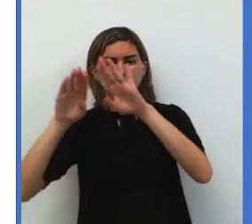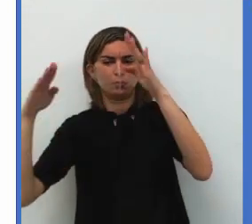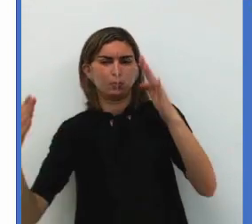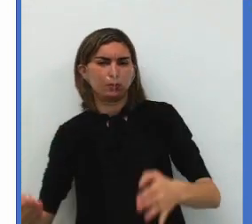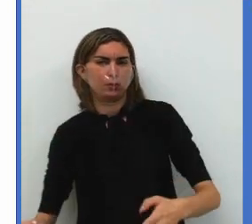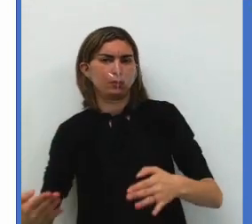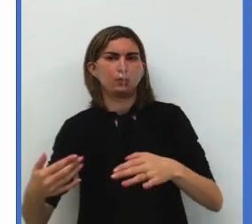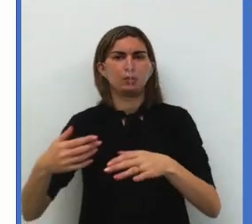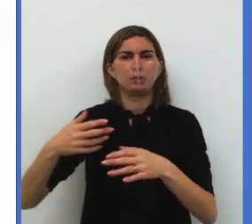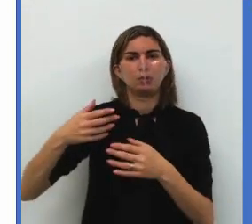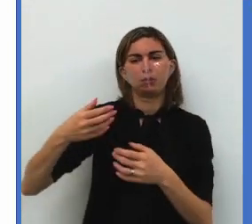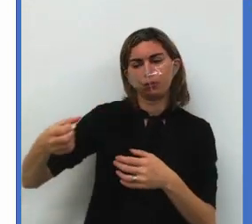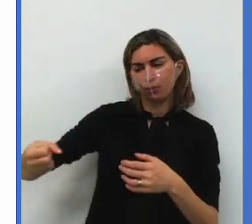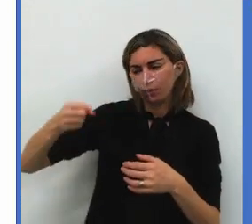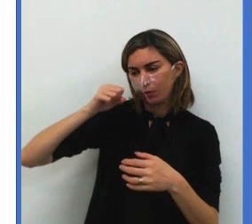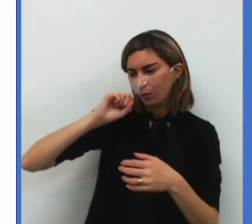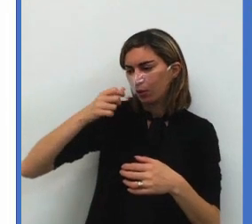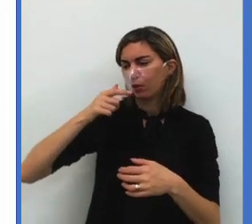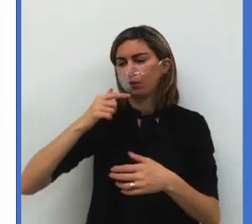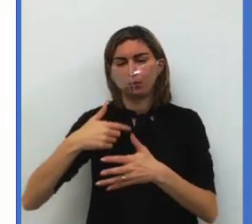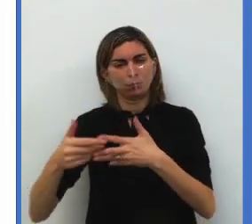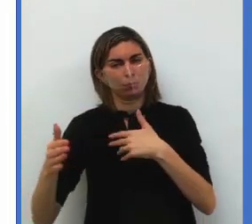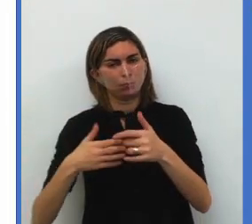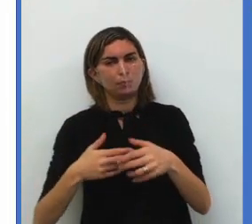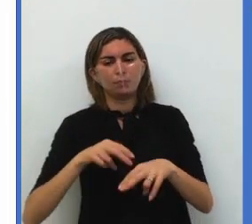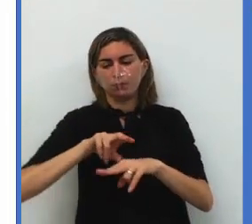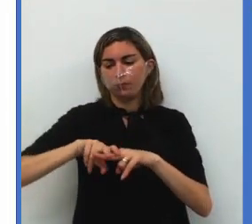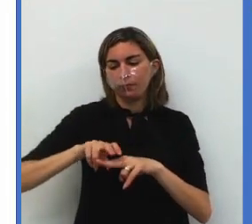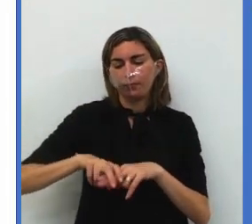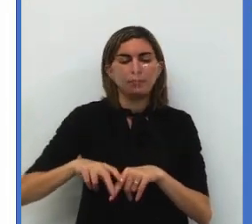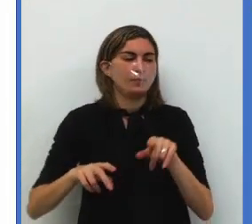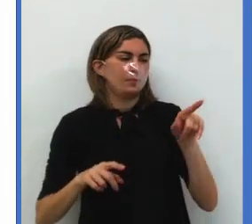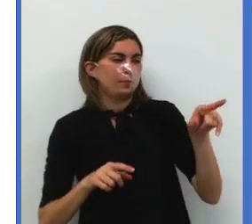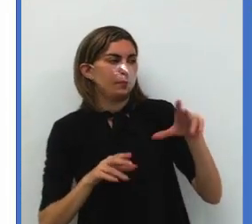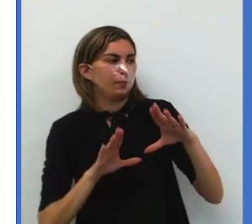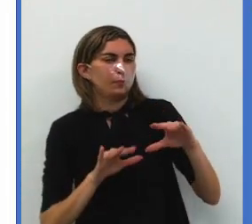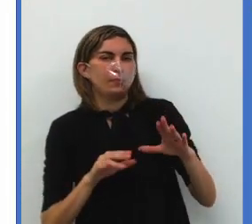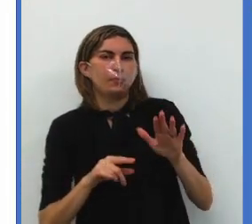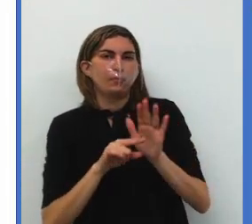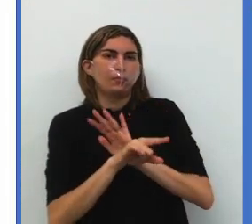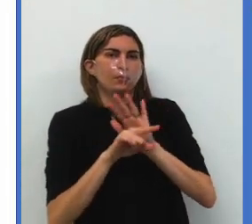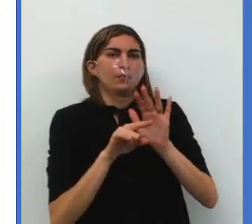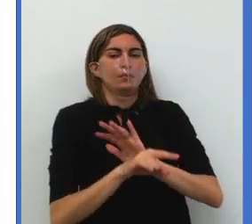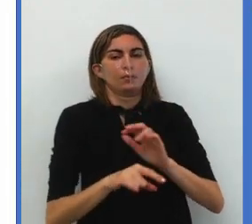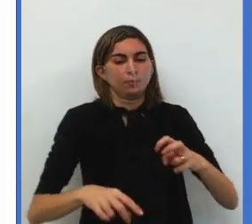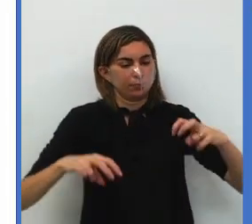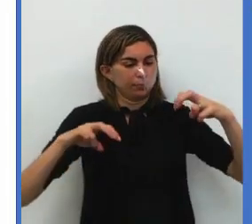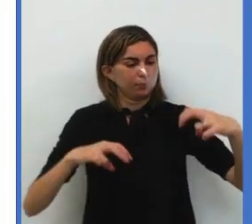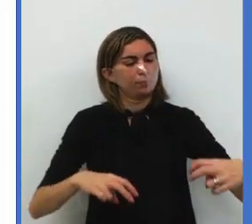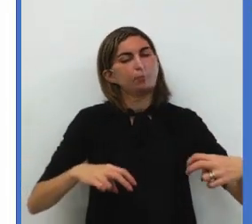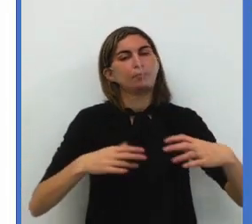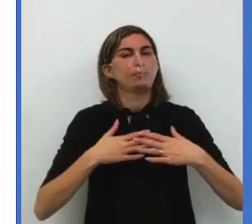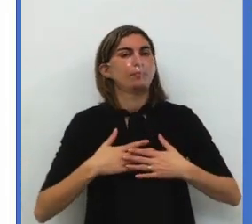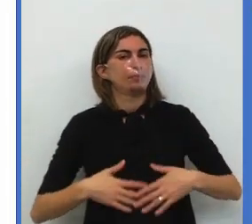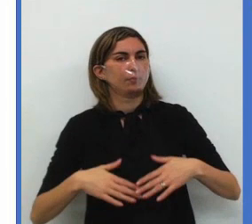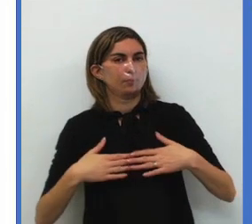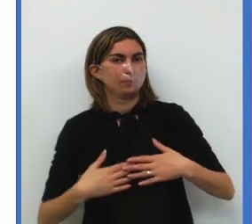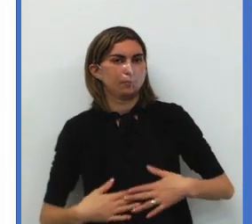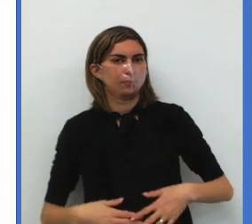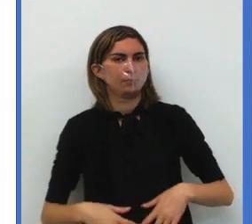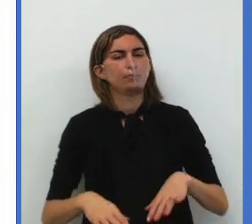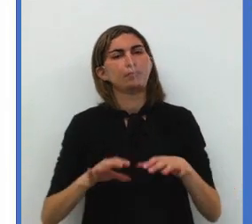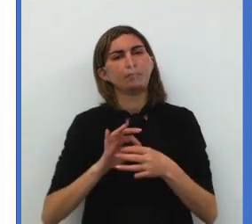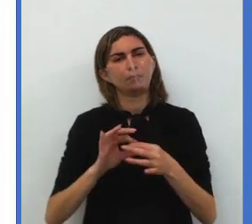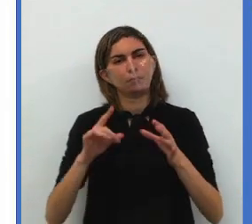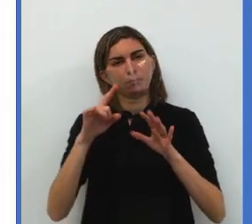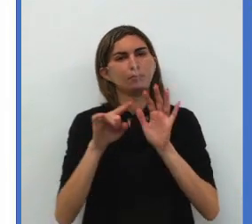sua mesinha, a sua canequinha d'água, ou sei lá o que for, e o que? Sentado ali no sofá de lado também, bem confortável,